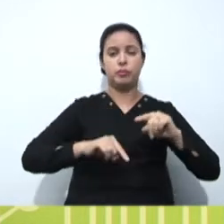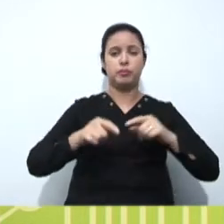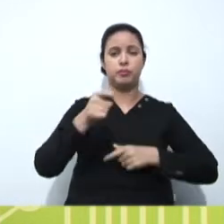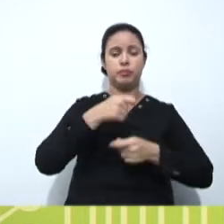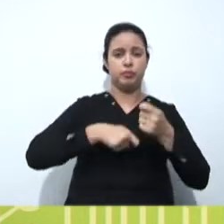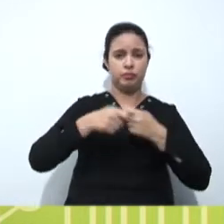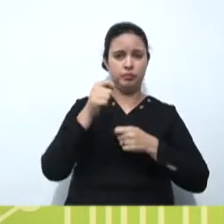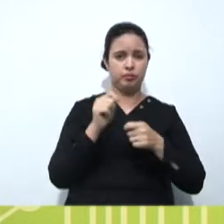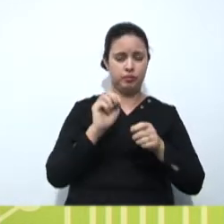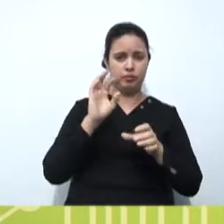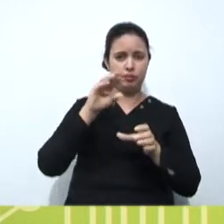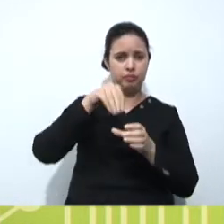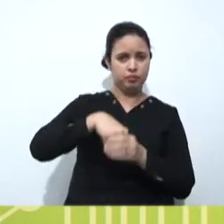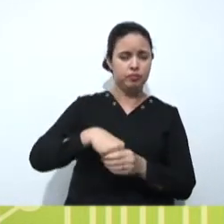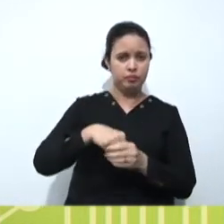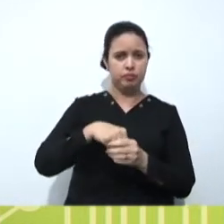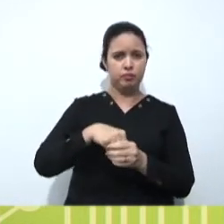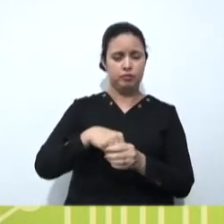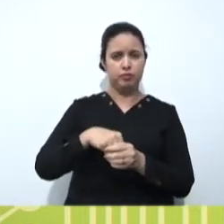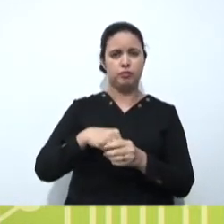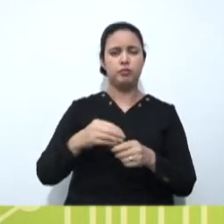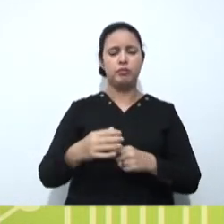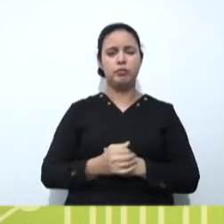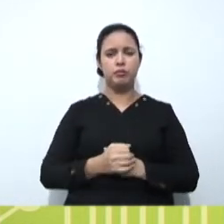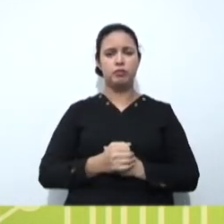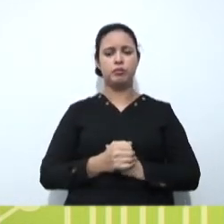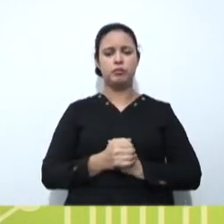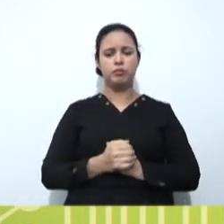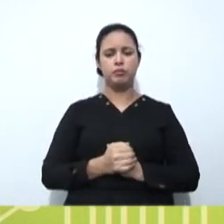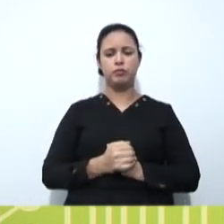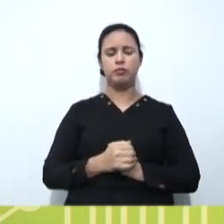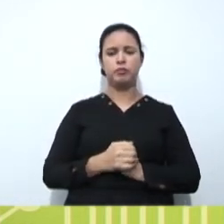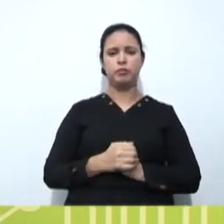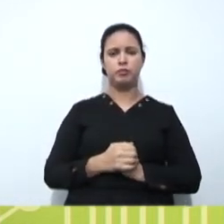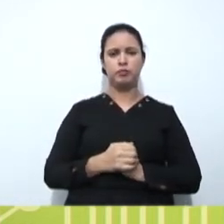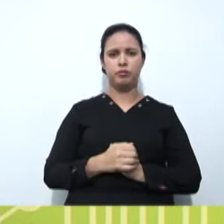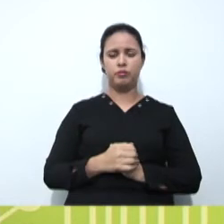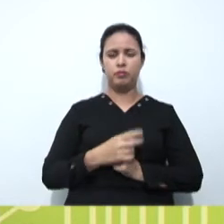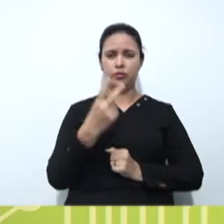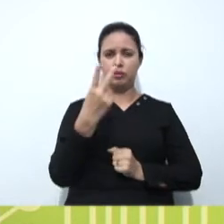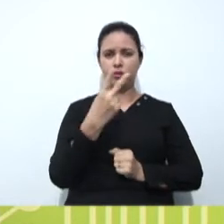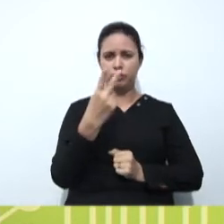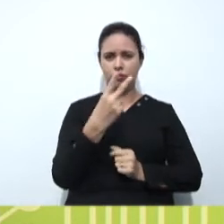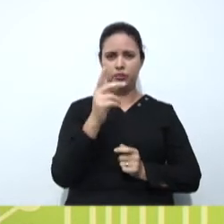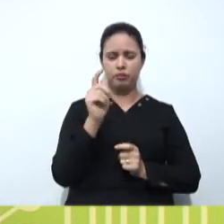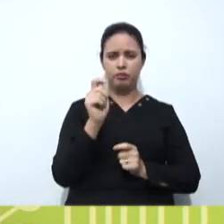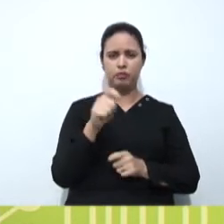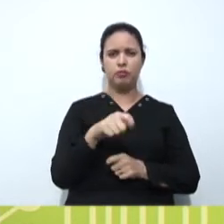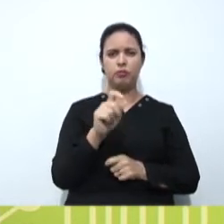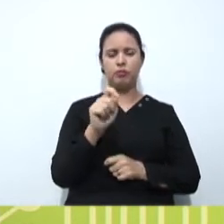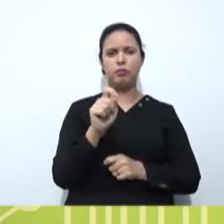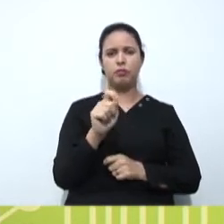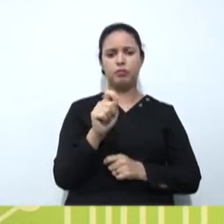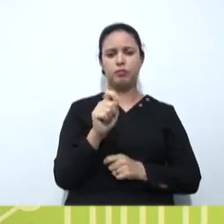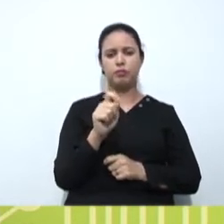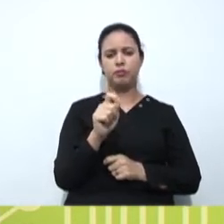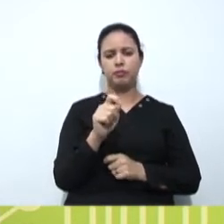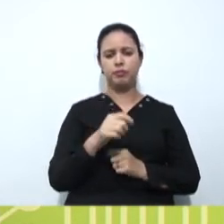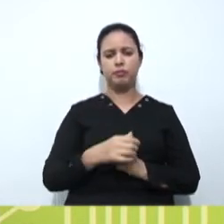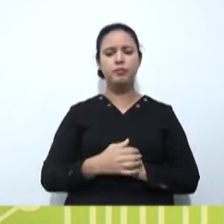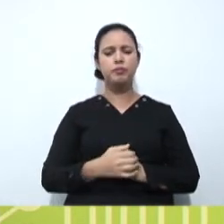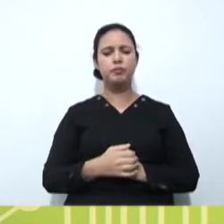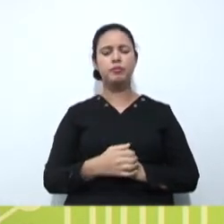econômicas regionais. Um segundo ponto, um segundo elemento que a gente pode... Aliás, ainda no